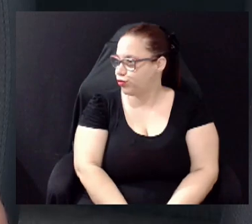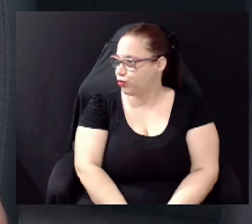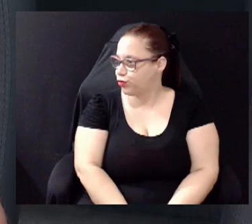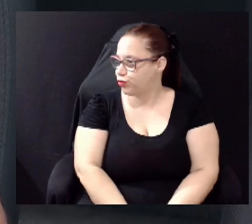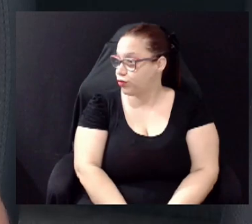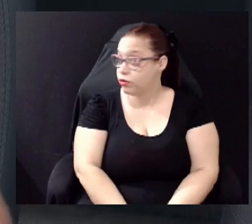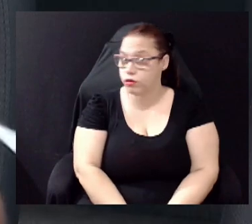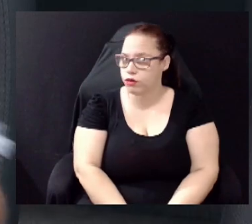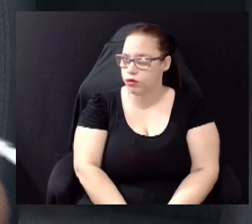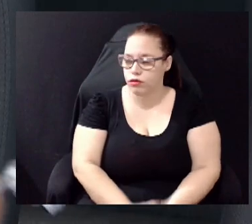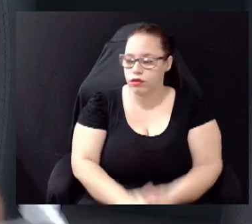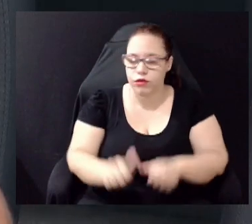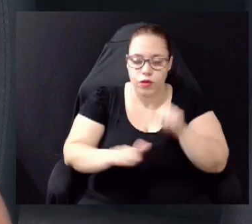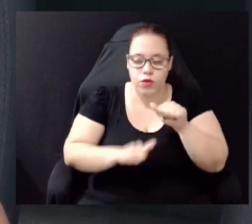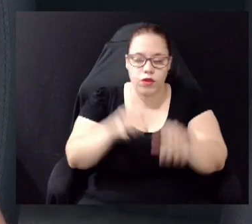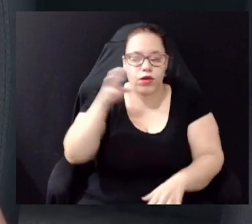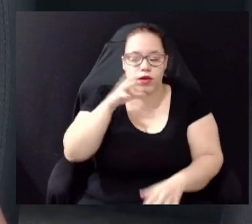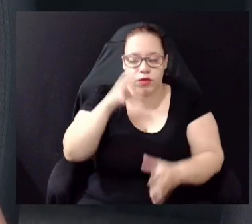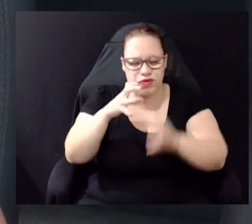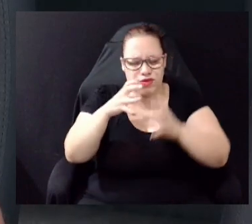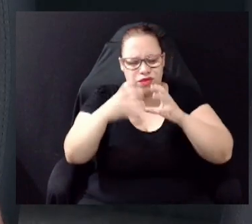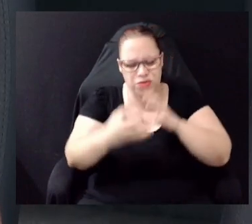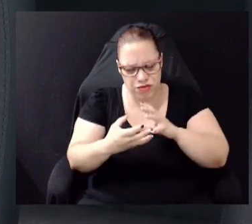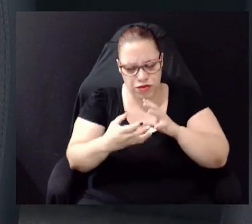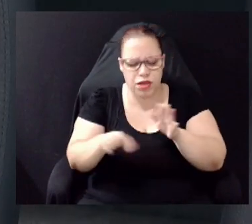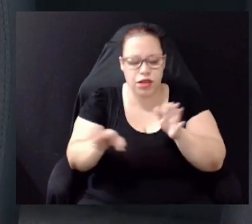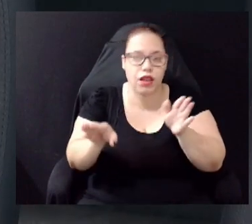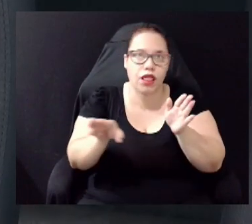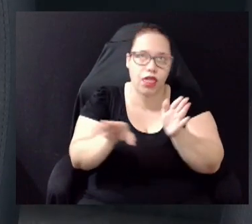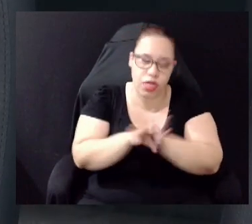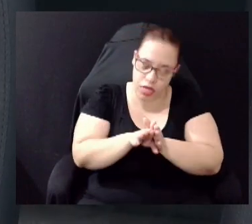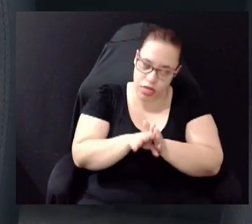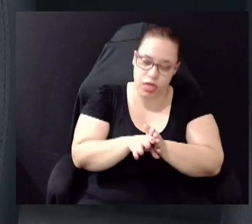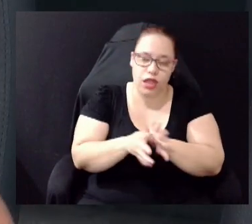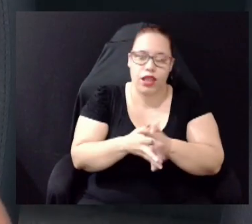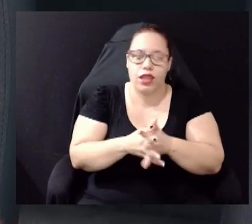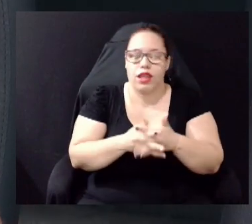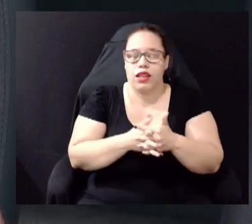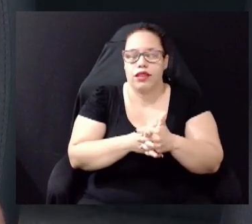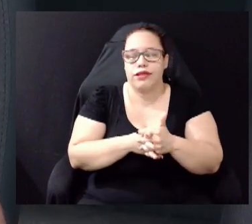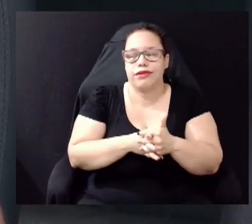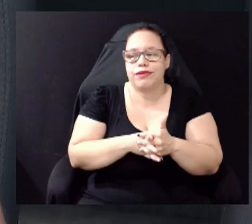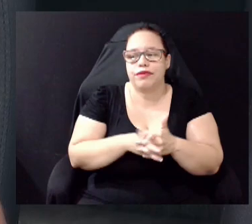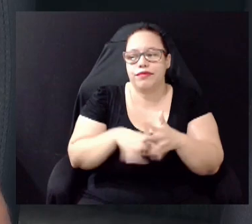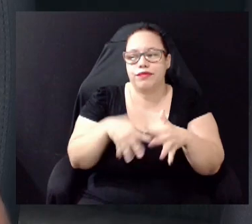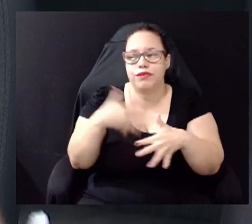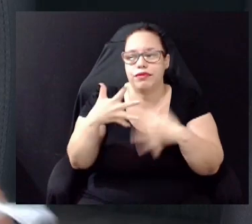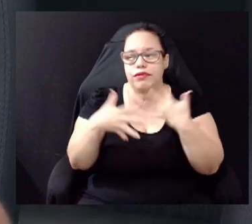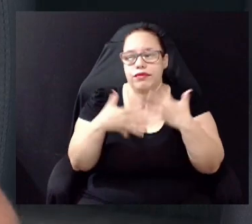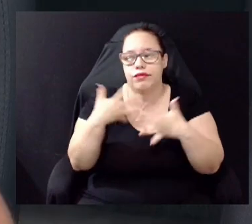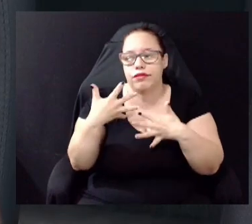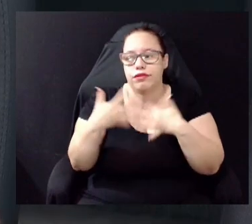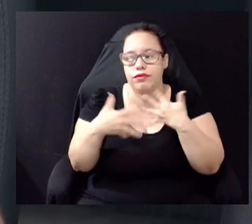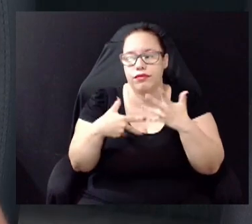mudança climática. Então, até a mudança climática, que está vindo aí para devastar a humanidade inteira, pega muito mais para as